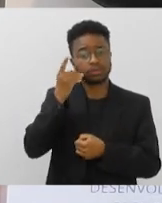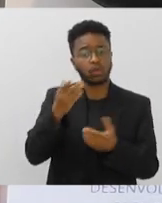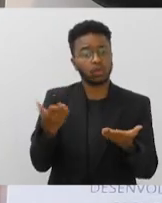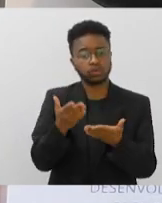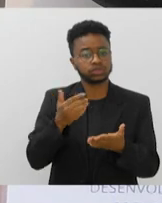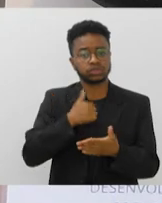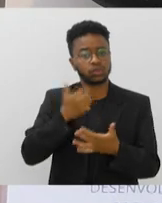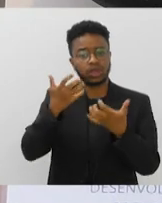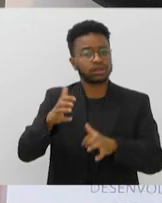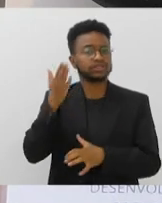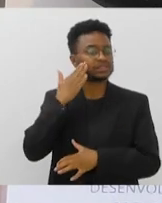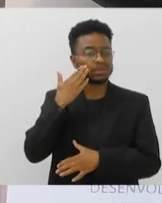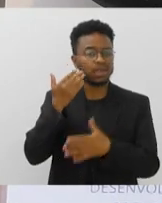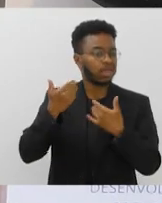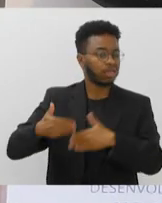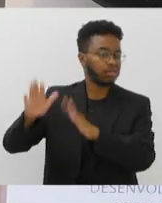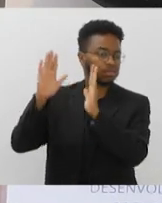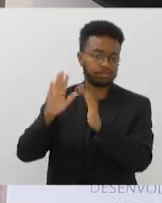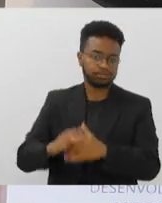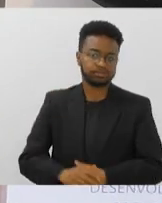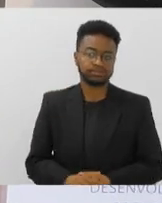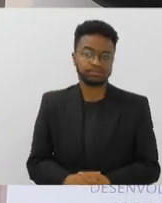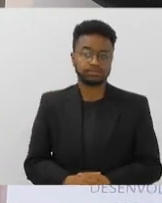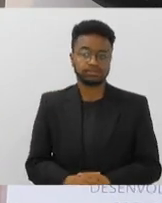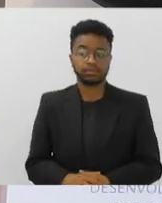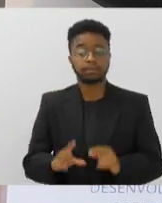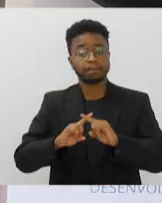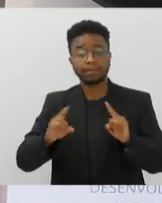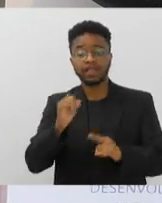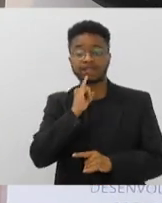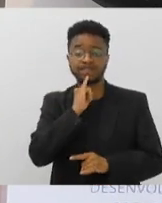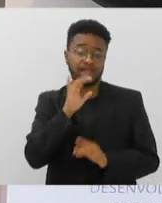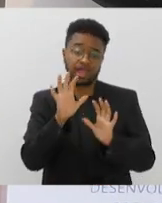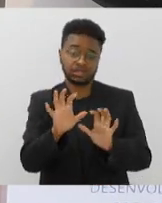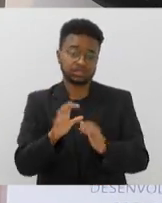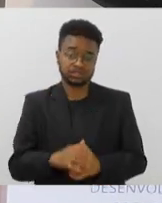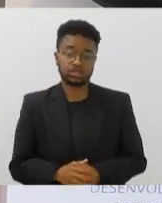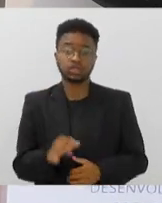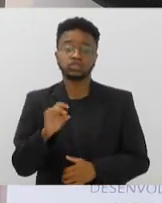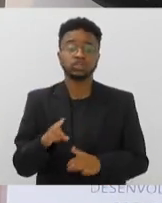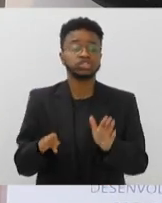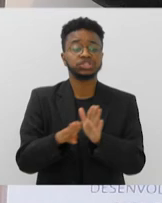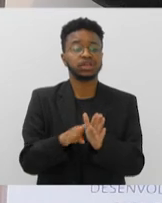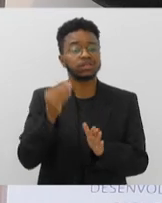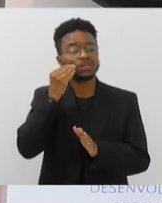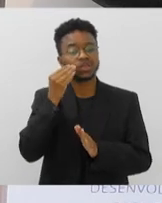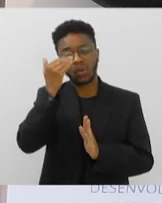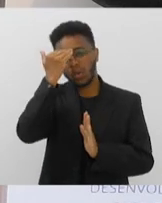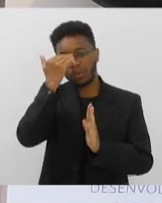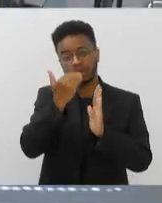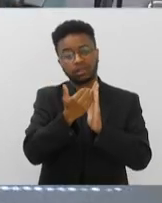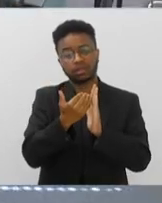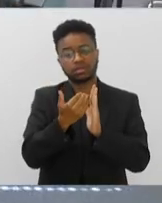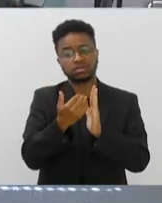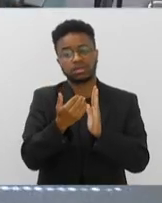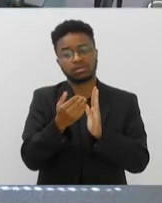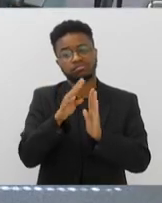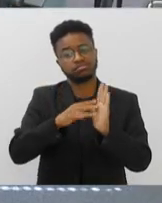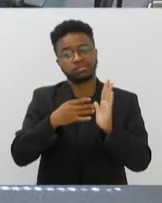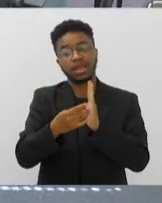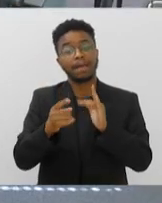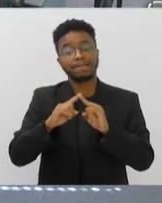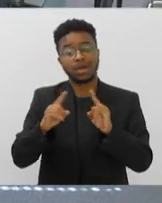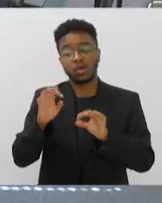não quero mais saber disso aqui e e felizmente é isso porque vai só para cumprir tabel não adianta e é uma estrutura para não funcionar